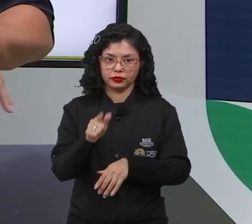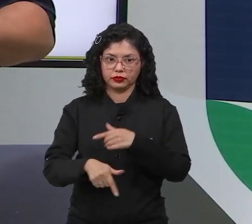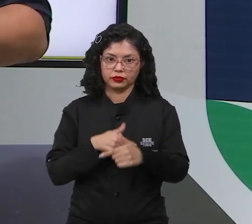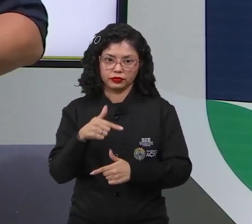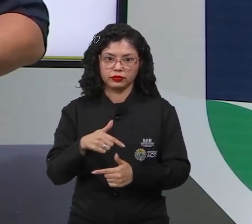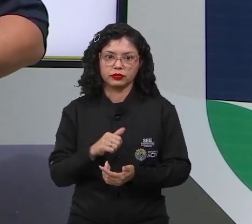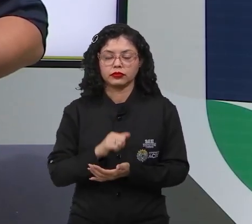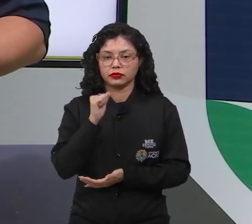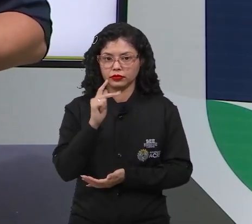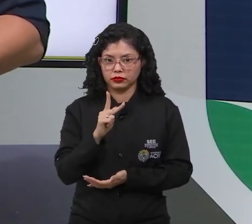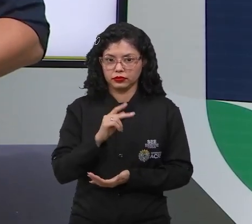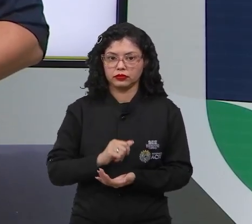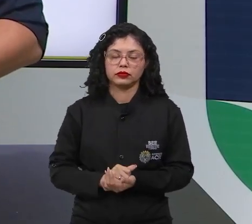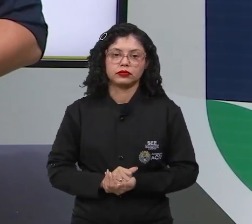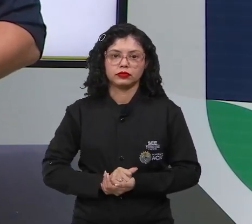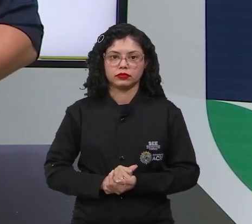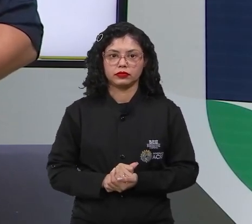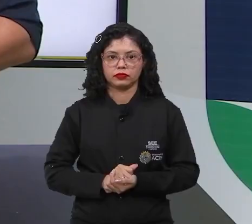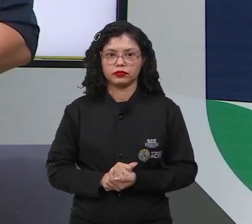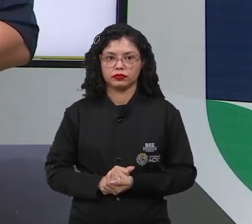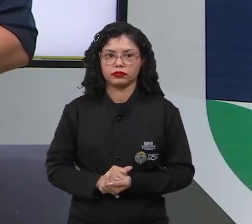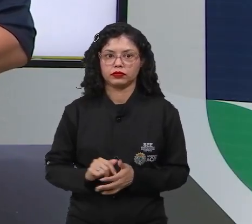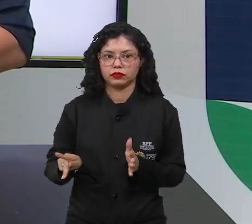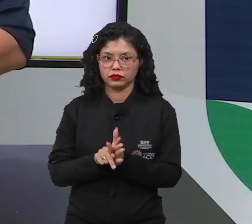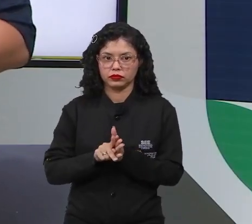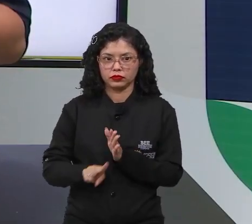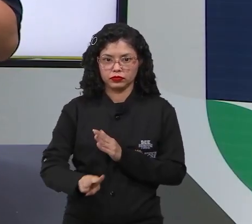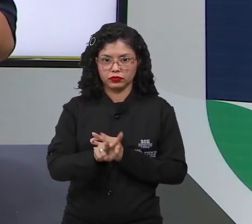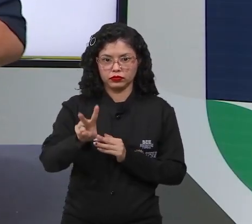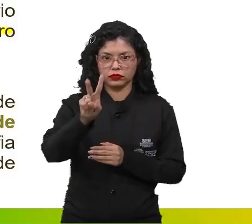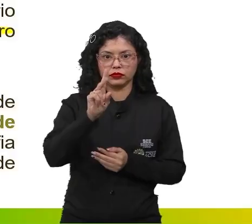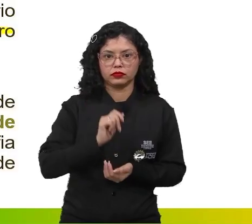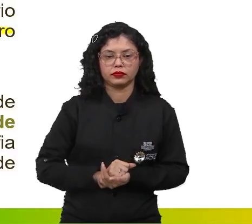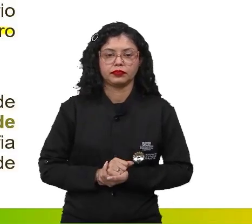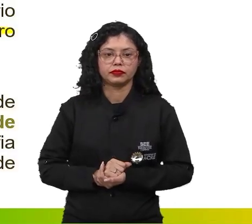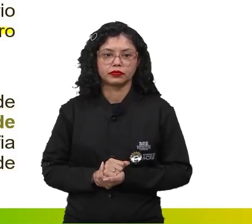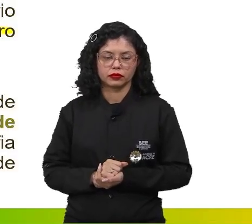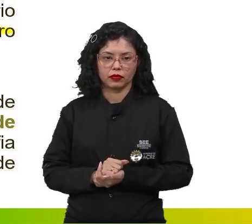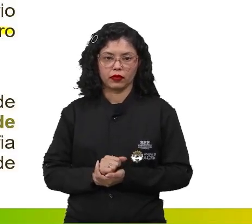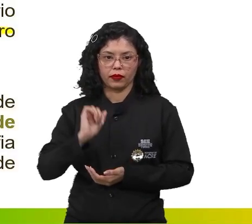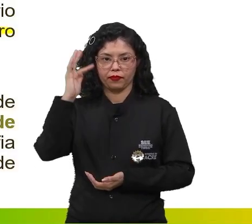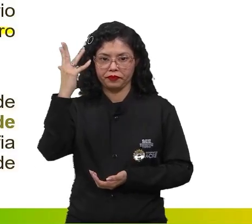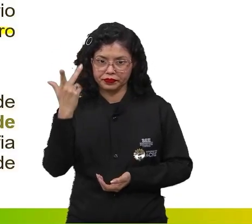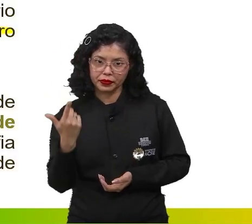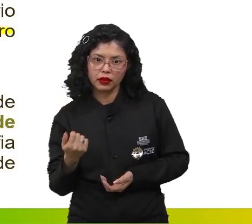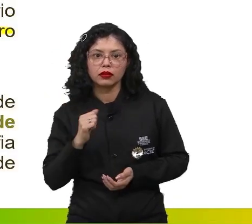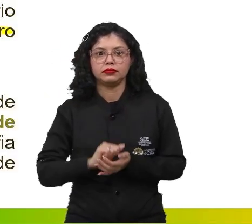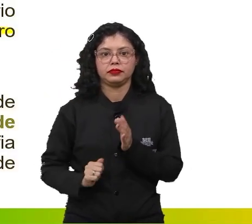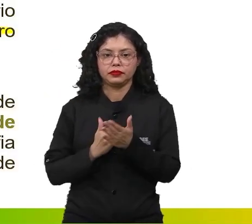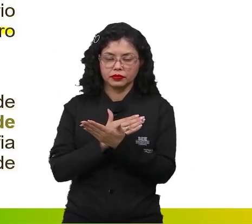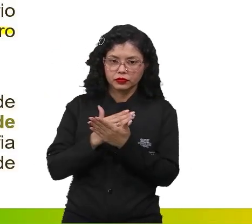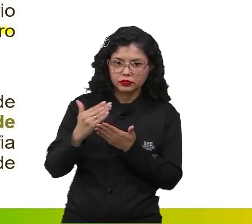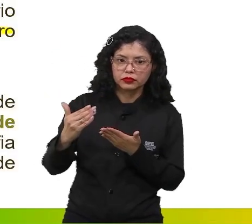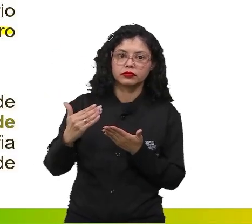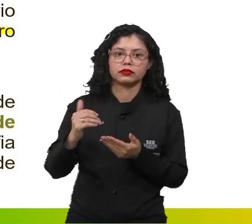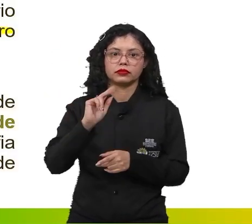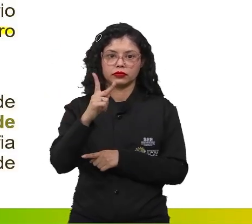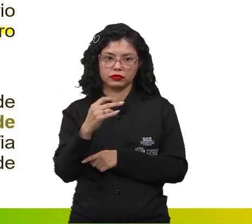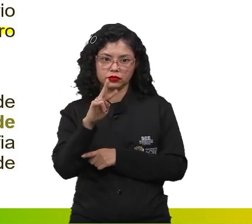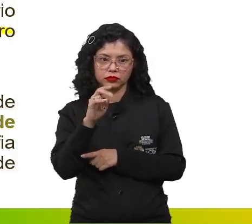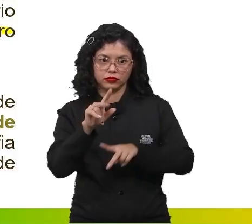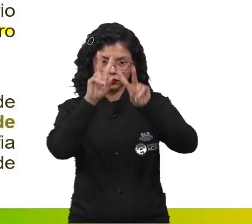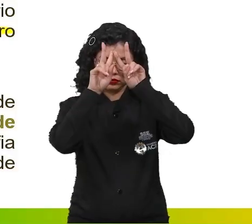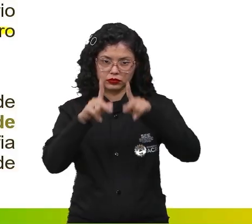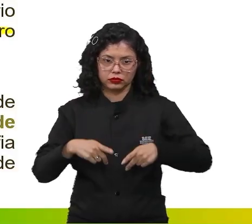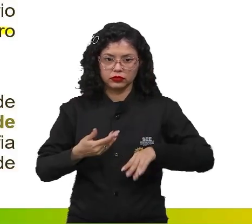trabalho, ok? Então era especiaria bastante valorizada. A África, ela é o berço da humanidade